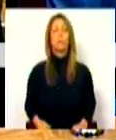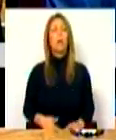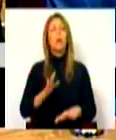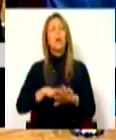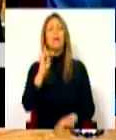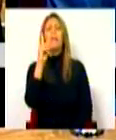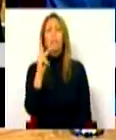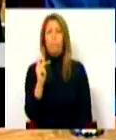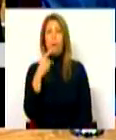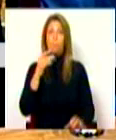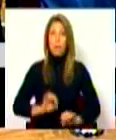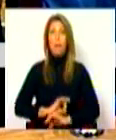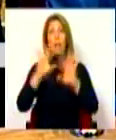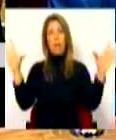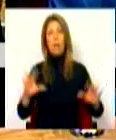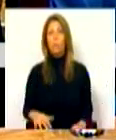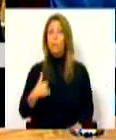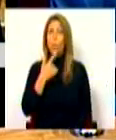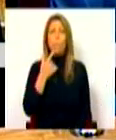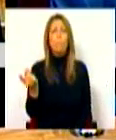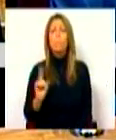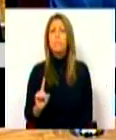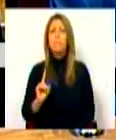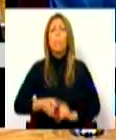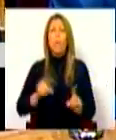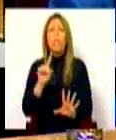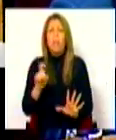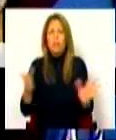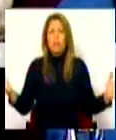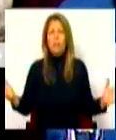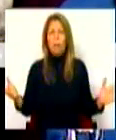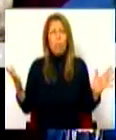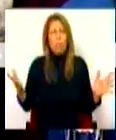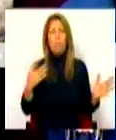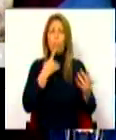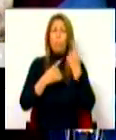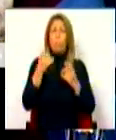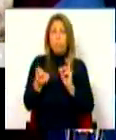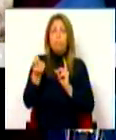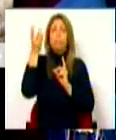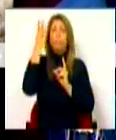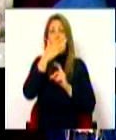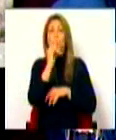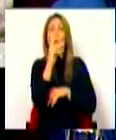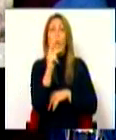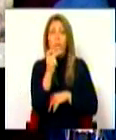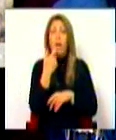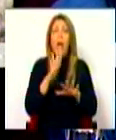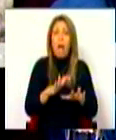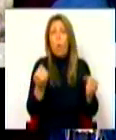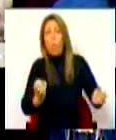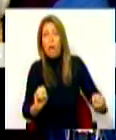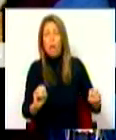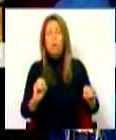IVA, para que fique claro, eu já não percebo então qual é a questão. Foram levantadas uma série de questões sobre se o IVA estava, se não estava.